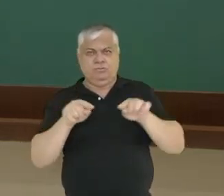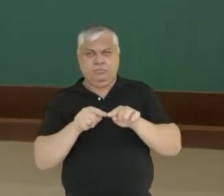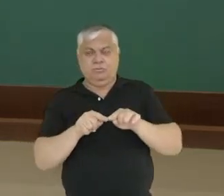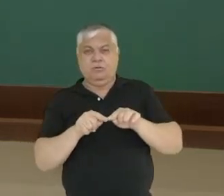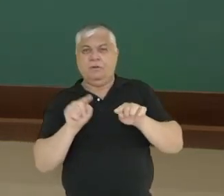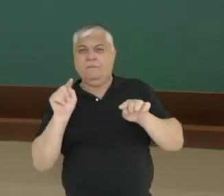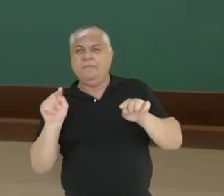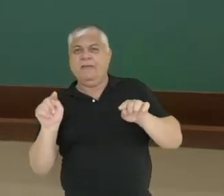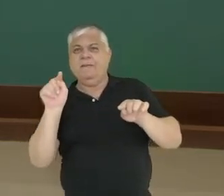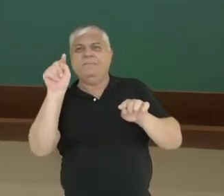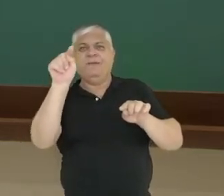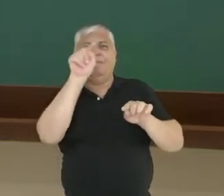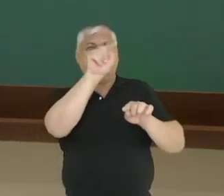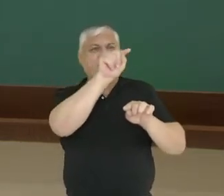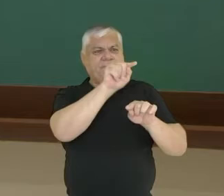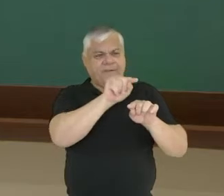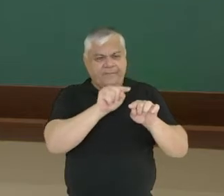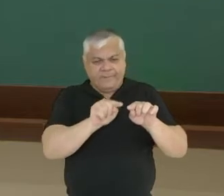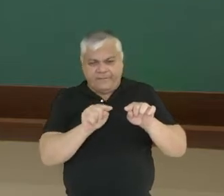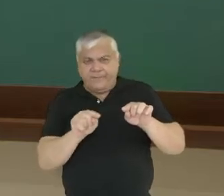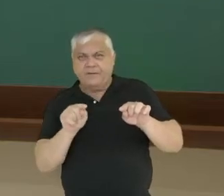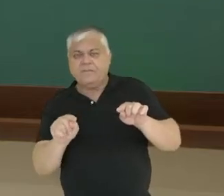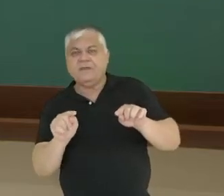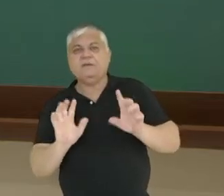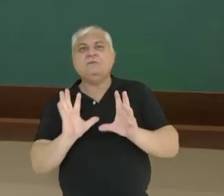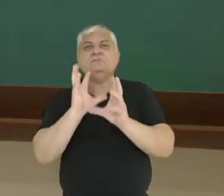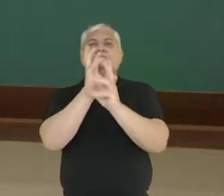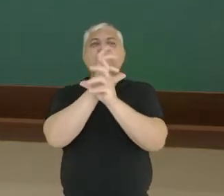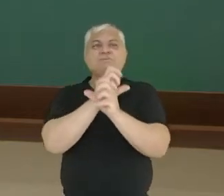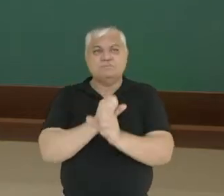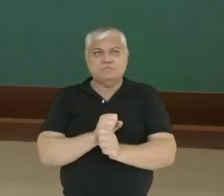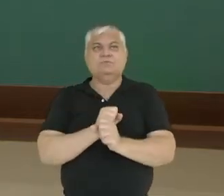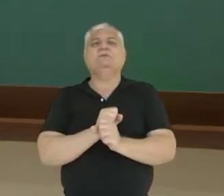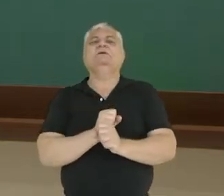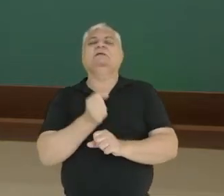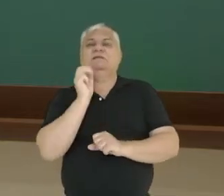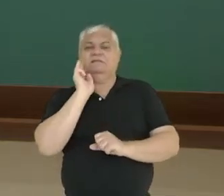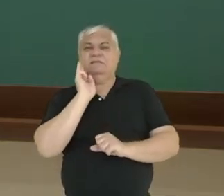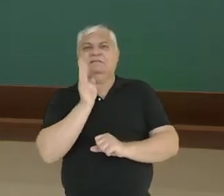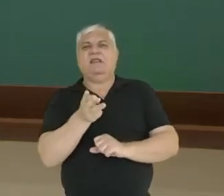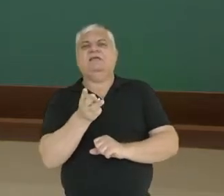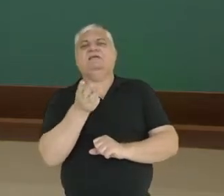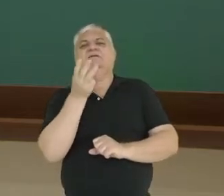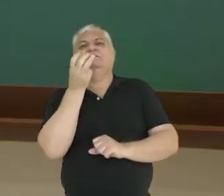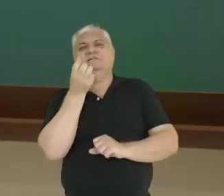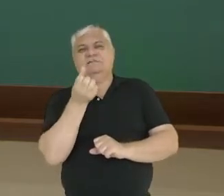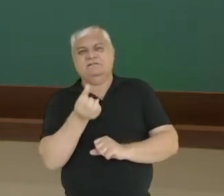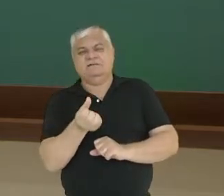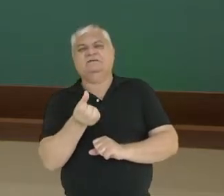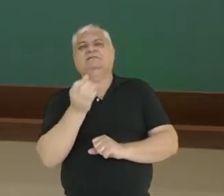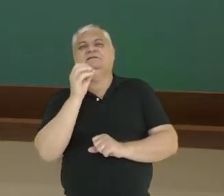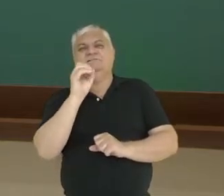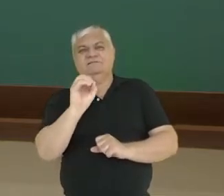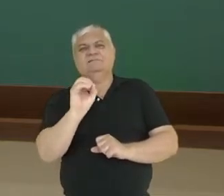somar todos os ângulos externos, esse valor total ele tem que resultar em